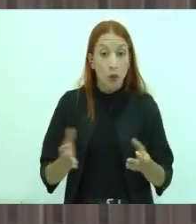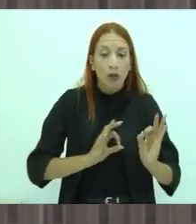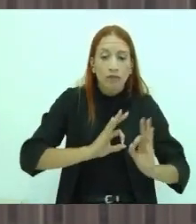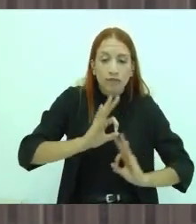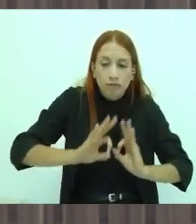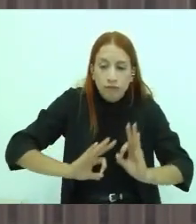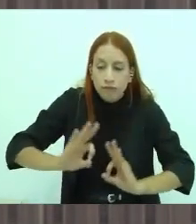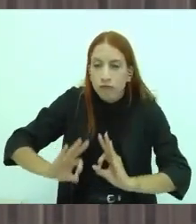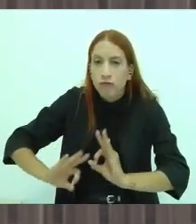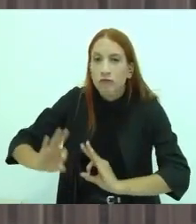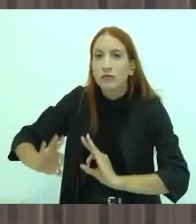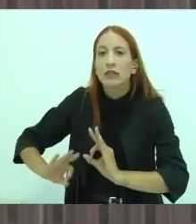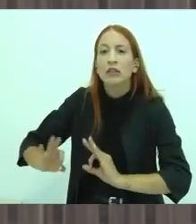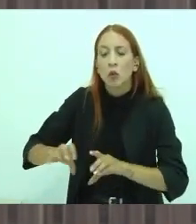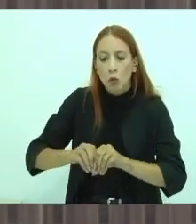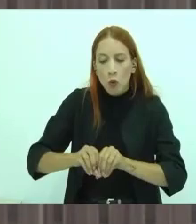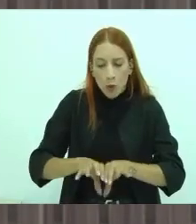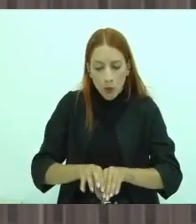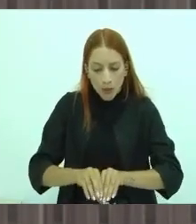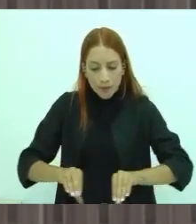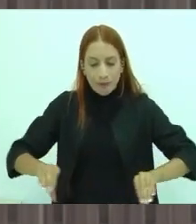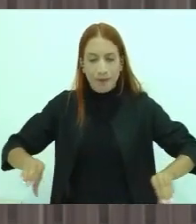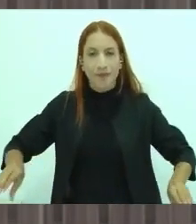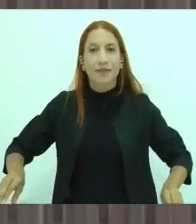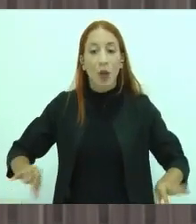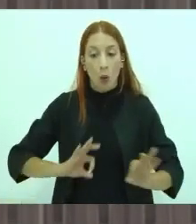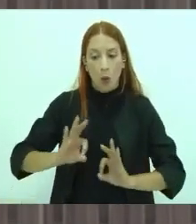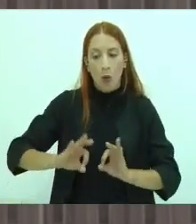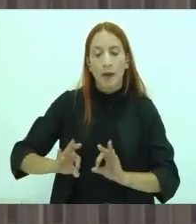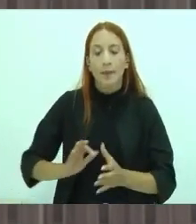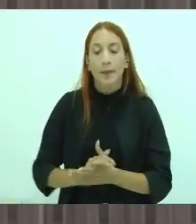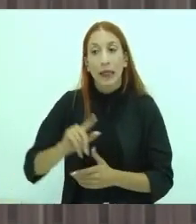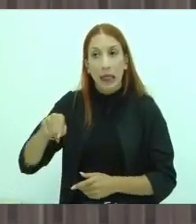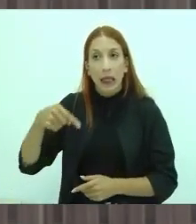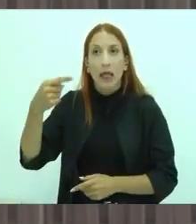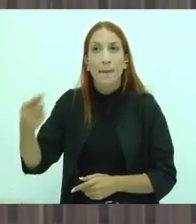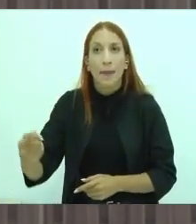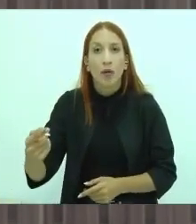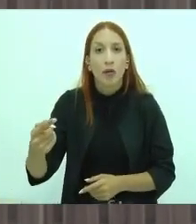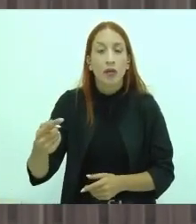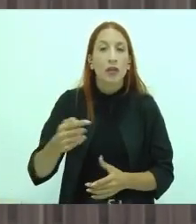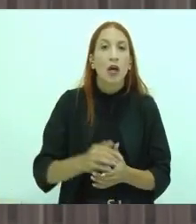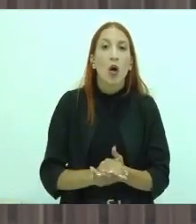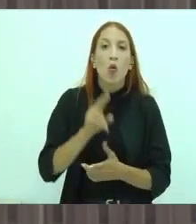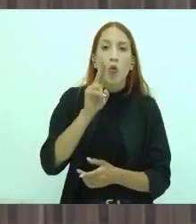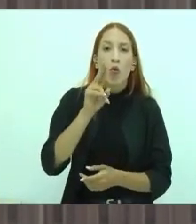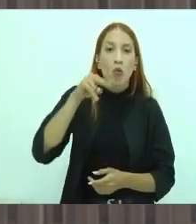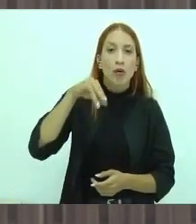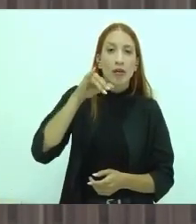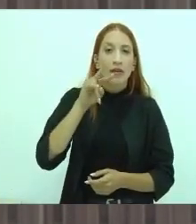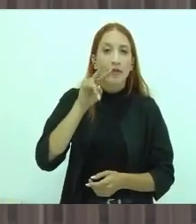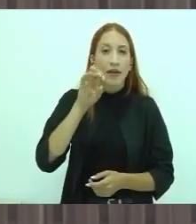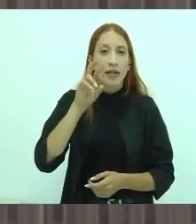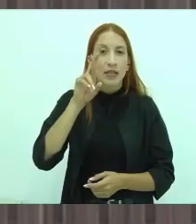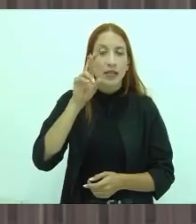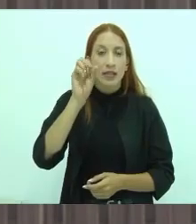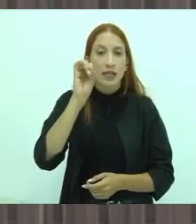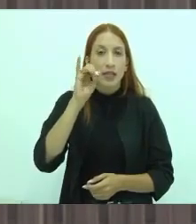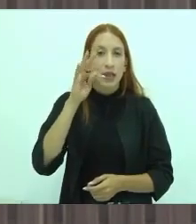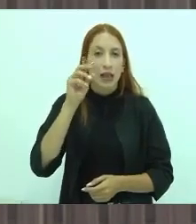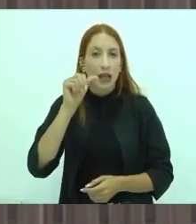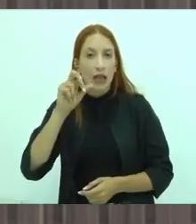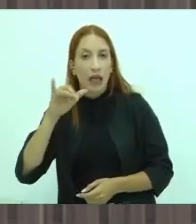pavimentado e feito a drenagem após o Caic irá passar para o bairro Universitário todo a